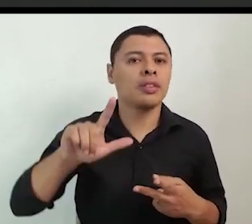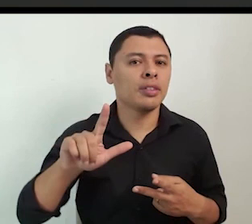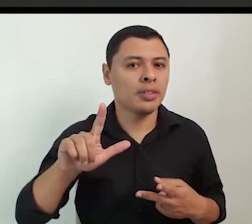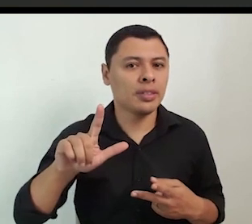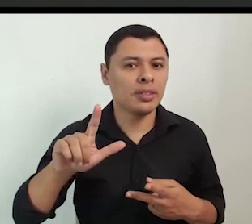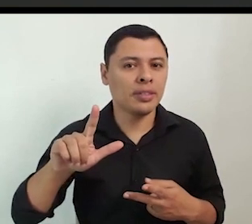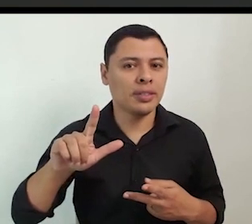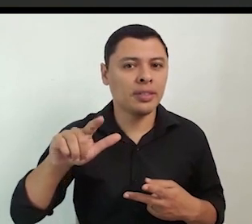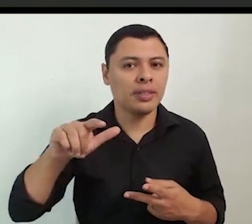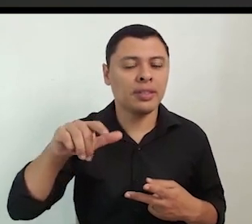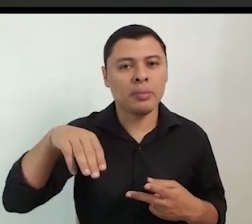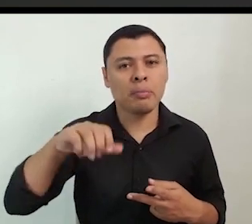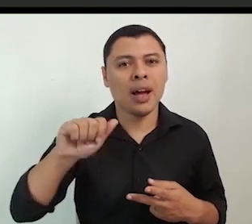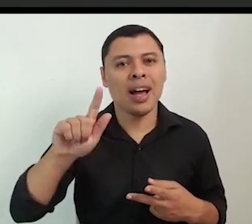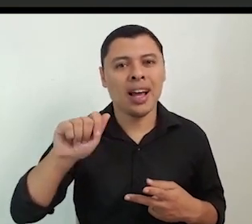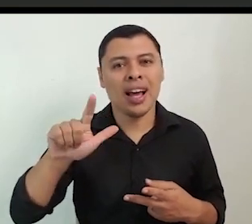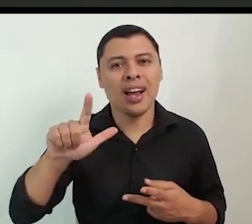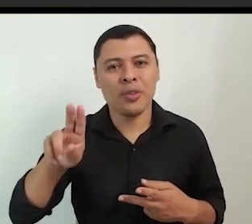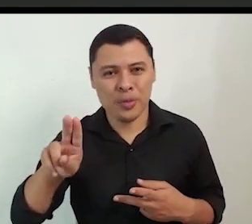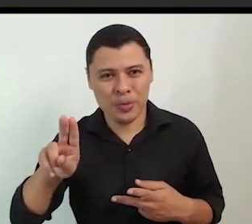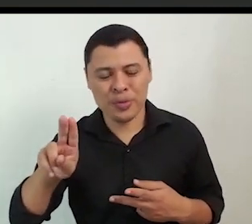no movimento Unidos pela Vacina.